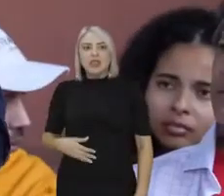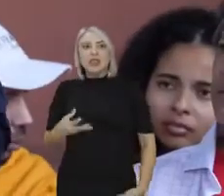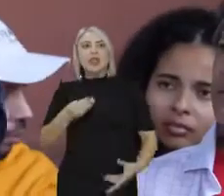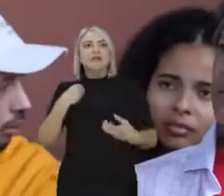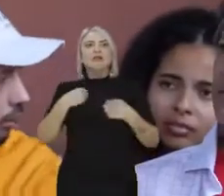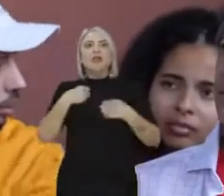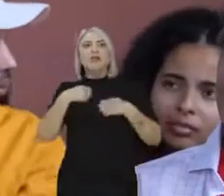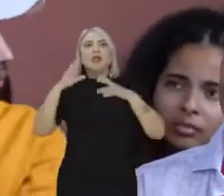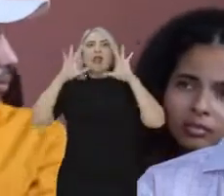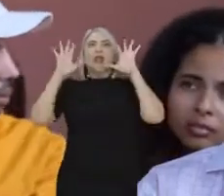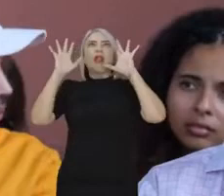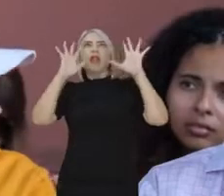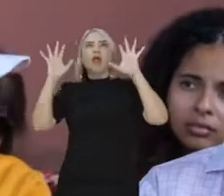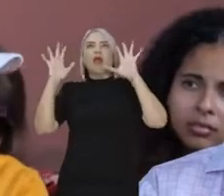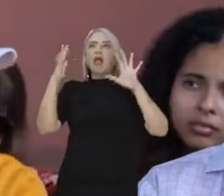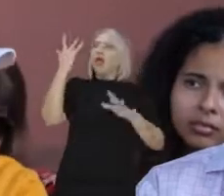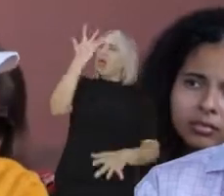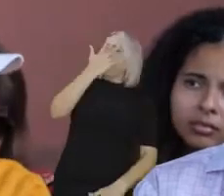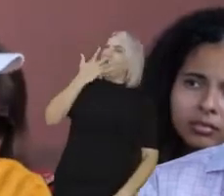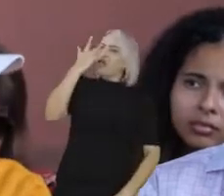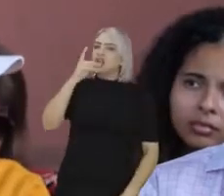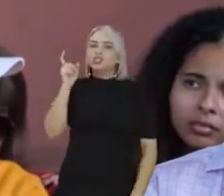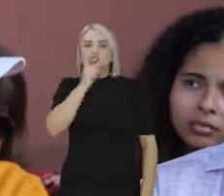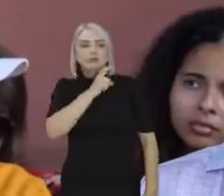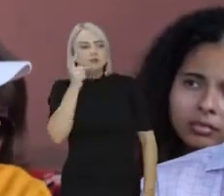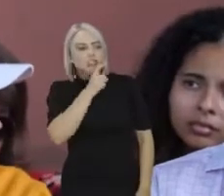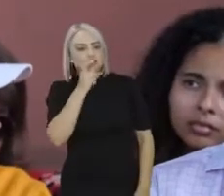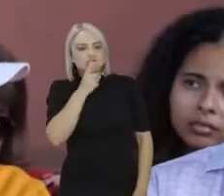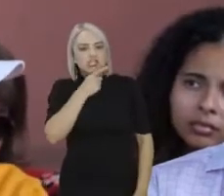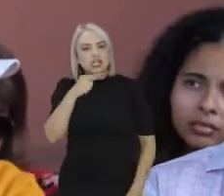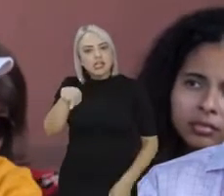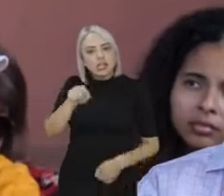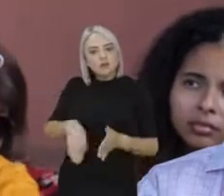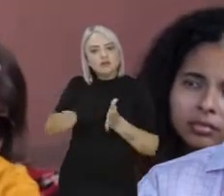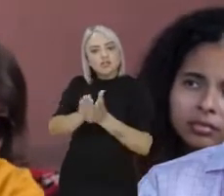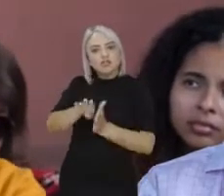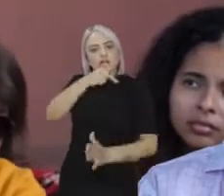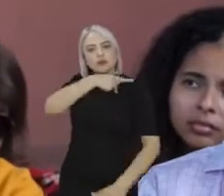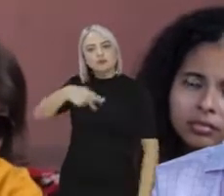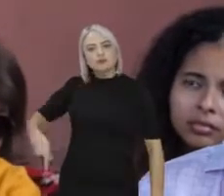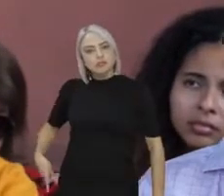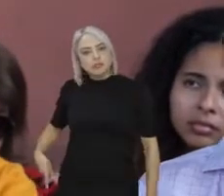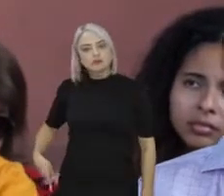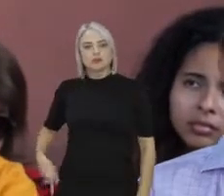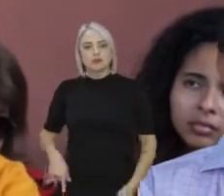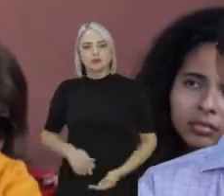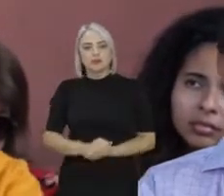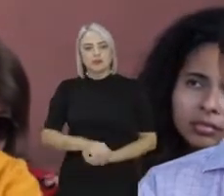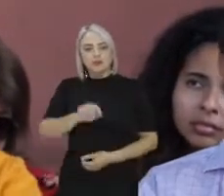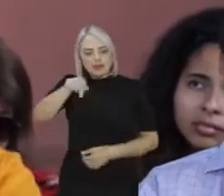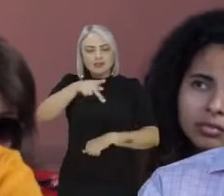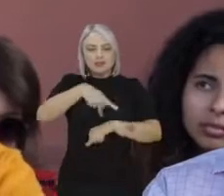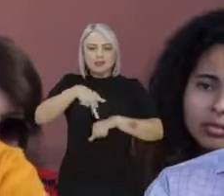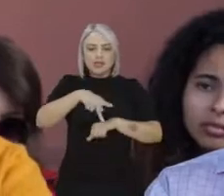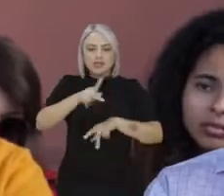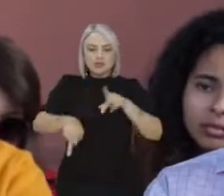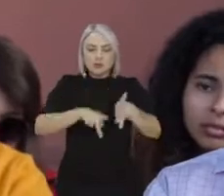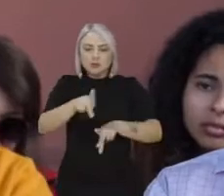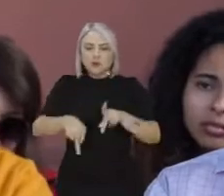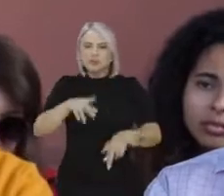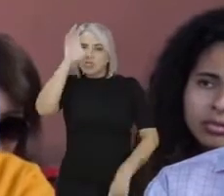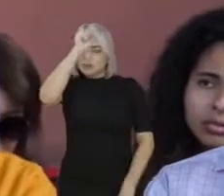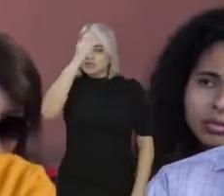construiu para chegar à presidência da República. Esse país, o povo tinha aprendido a comer 3 vezes ao